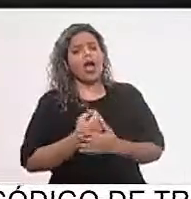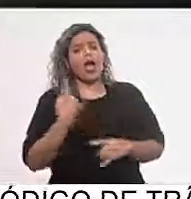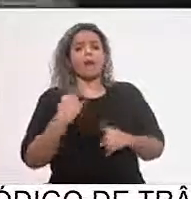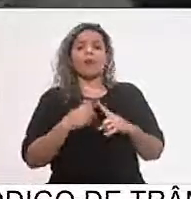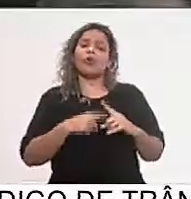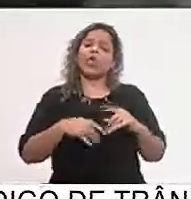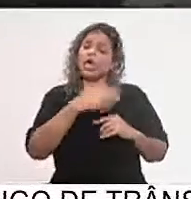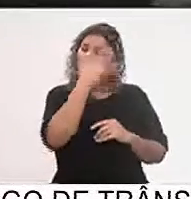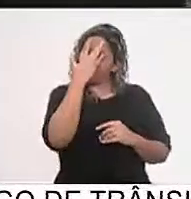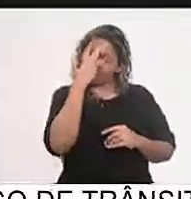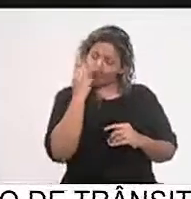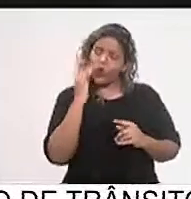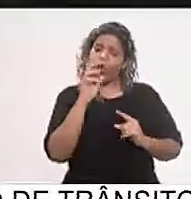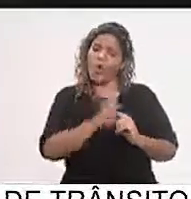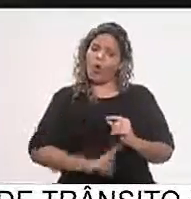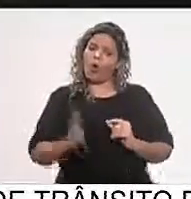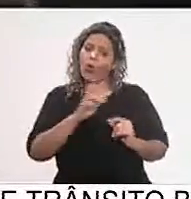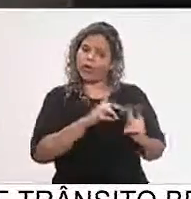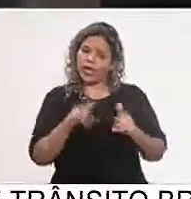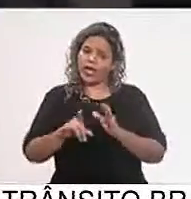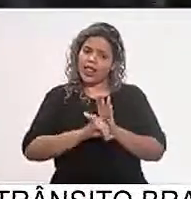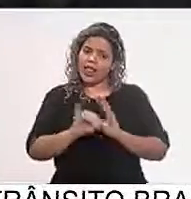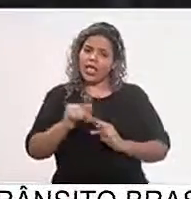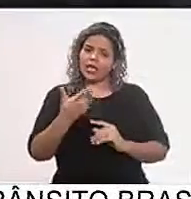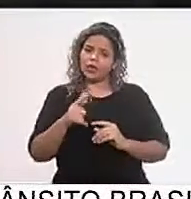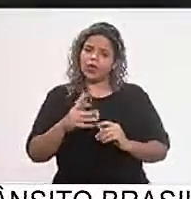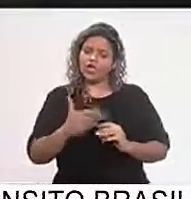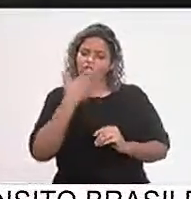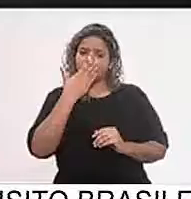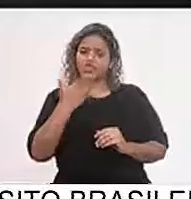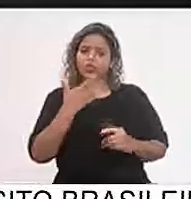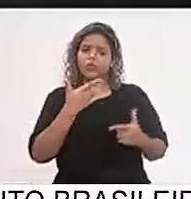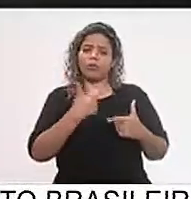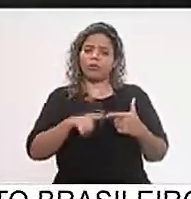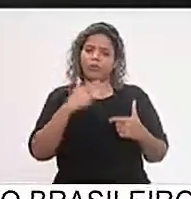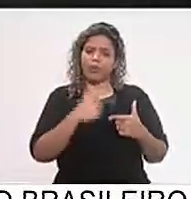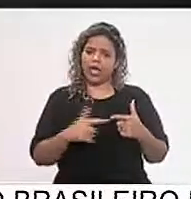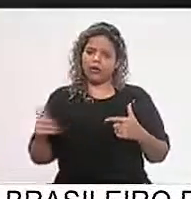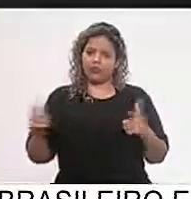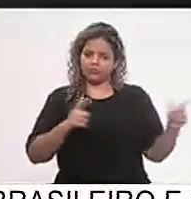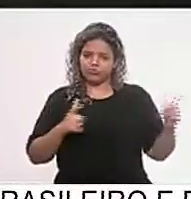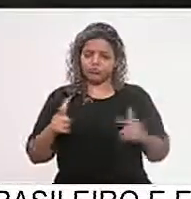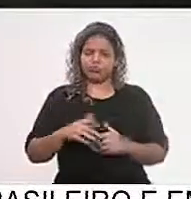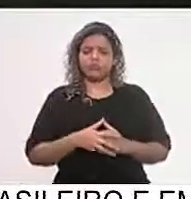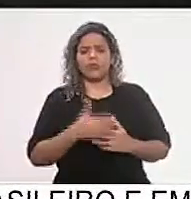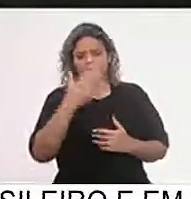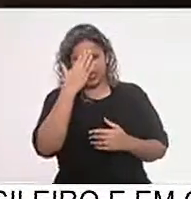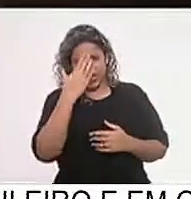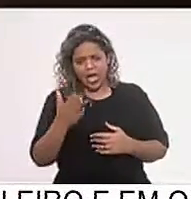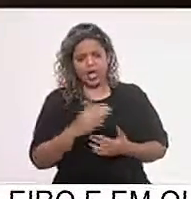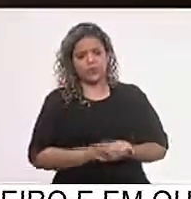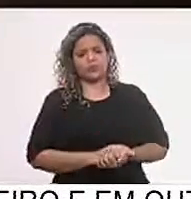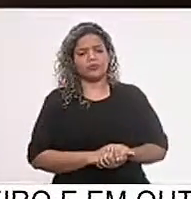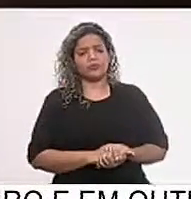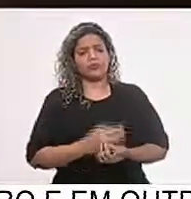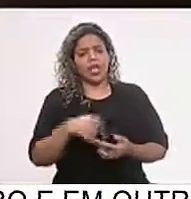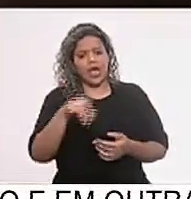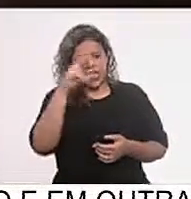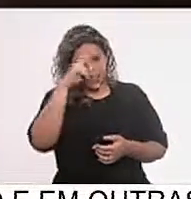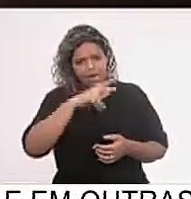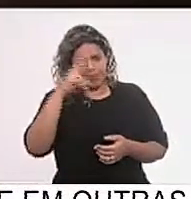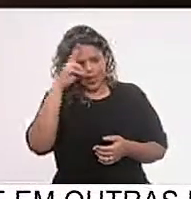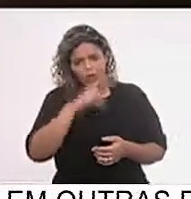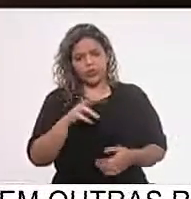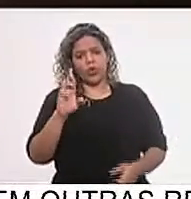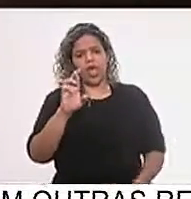que pratiquem tiro legalizado não tenham nenhum tipo de problema no transporte dessa arma. Obrigado, deputado Chico Machado. Bem lembrando o